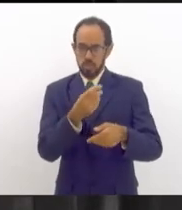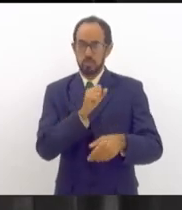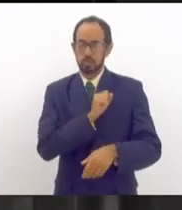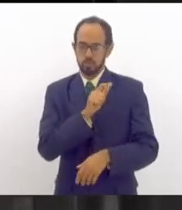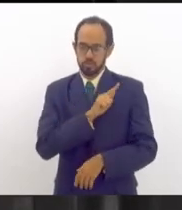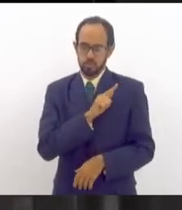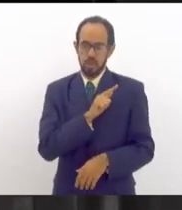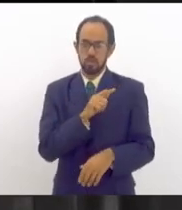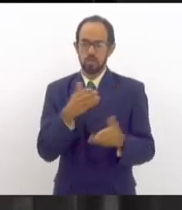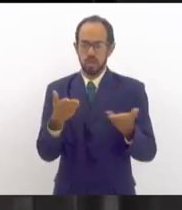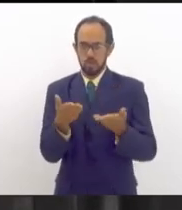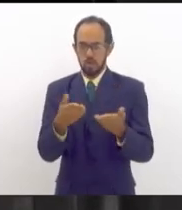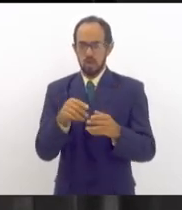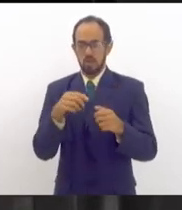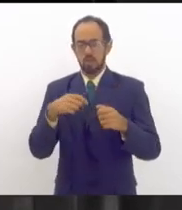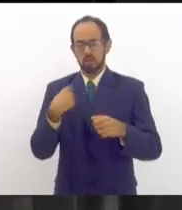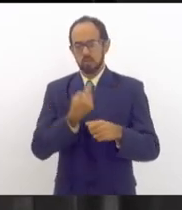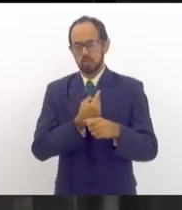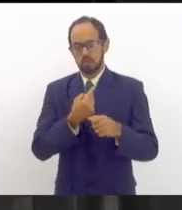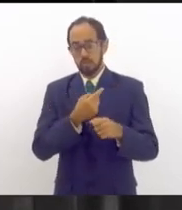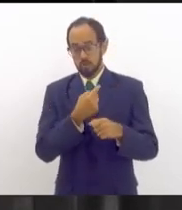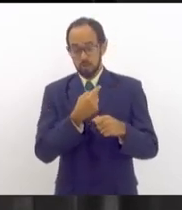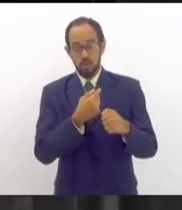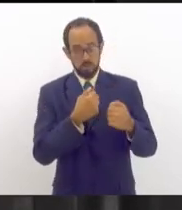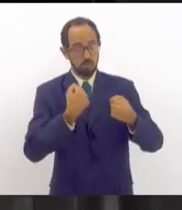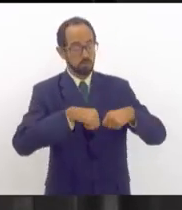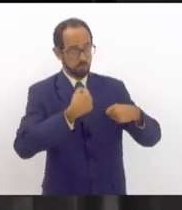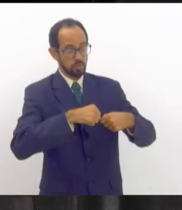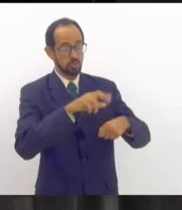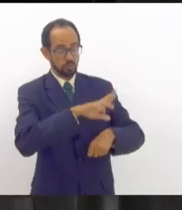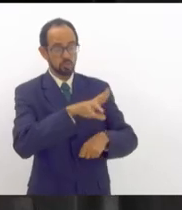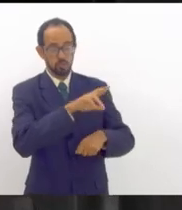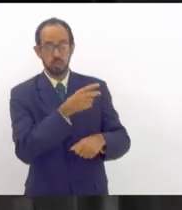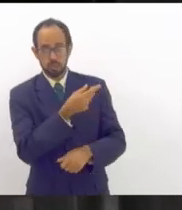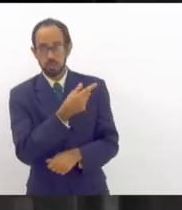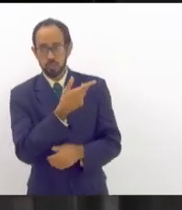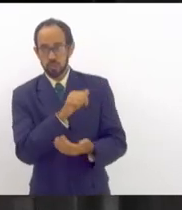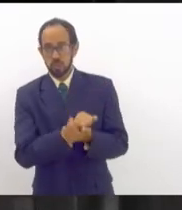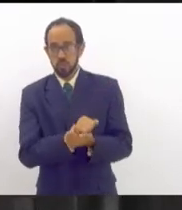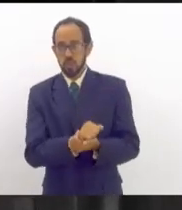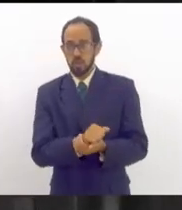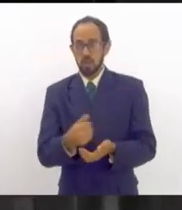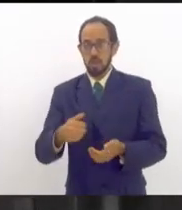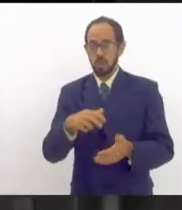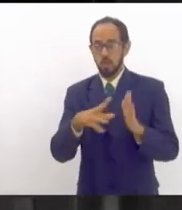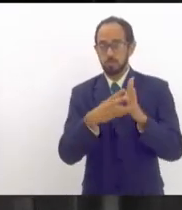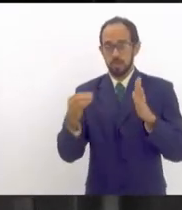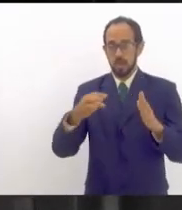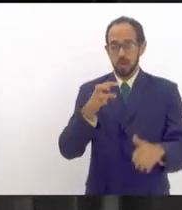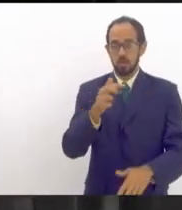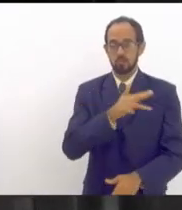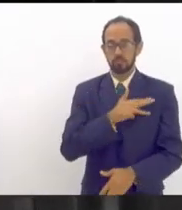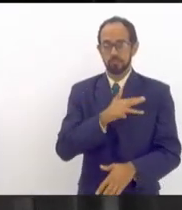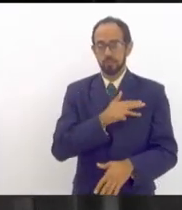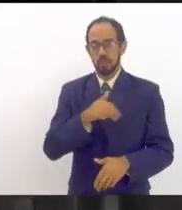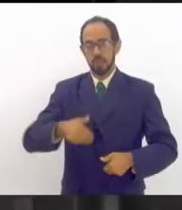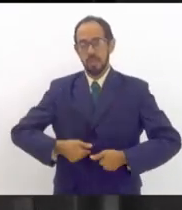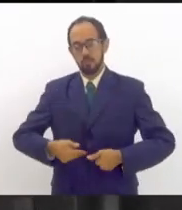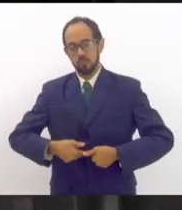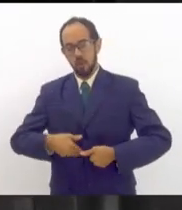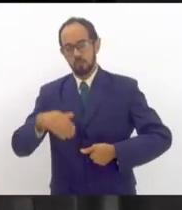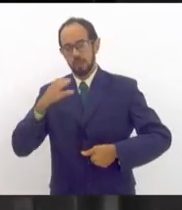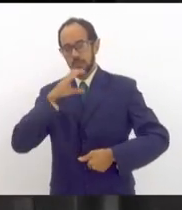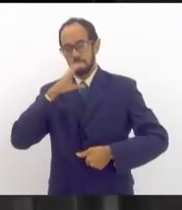que agora é quem tá precisando de São Gonçalo parafraseando o meu presidente Luiz Inácio Lula da Silva quem tem fome tem pressa e